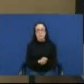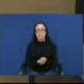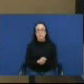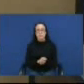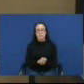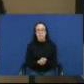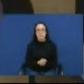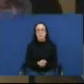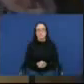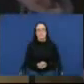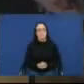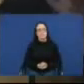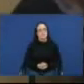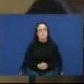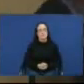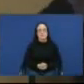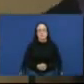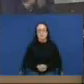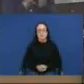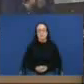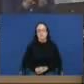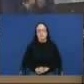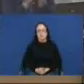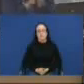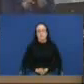esclarecer. Obrigada.